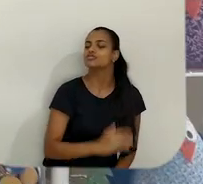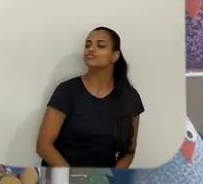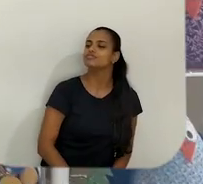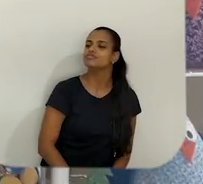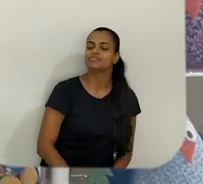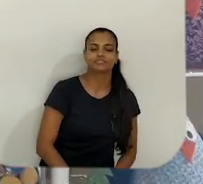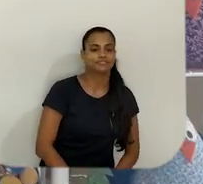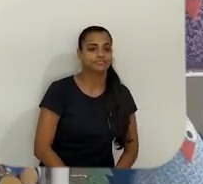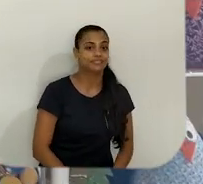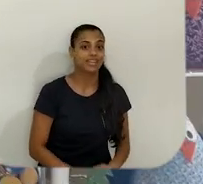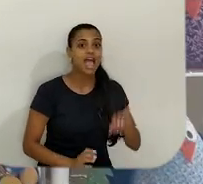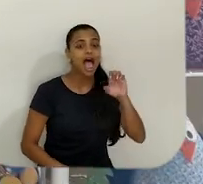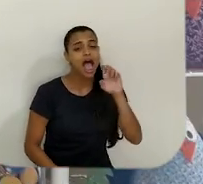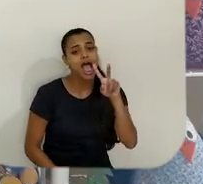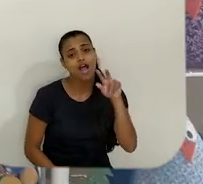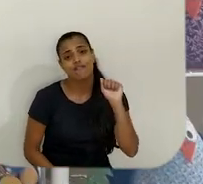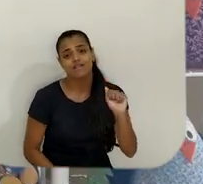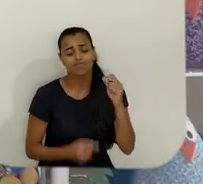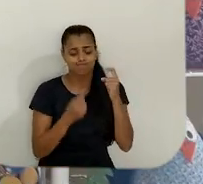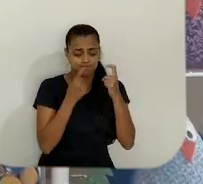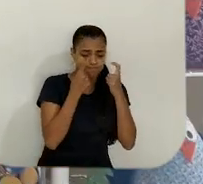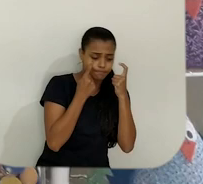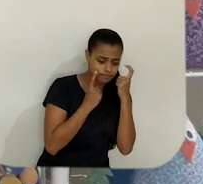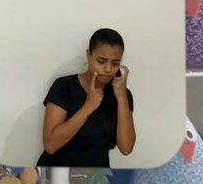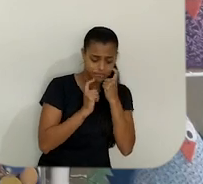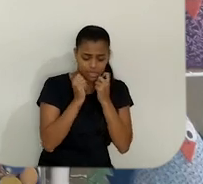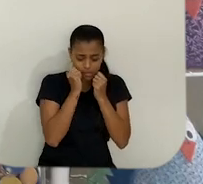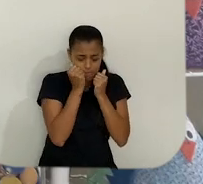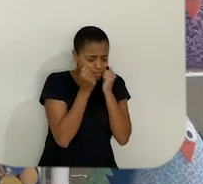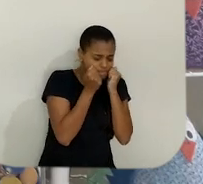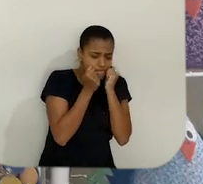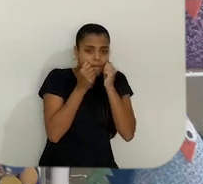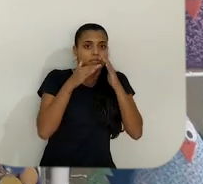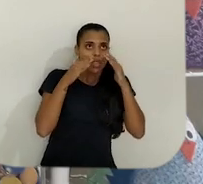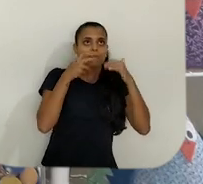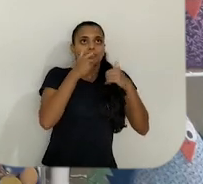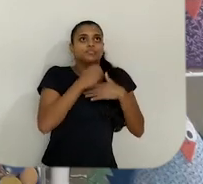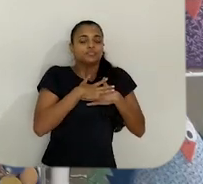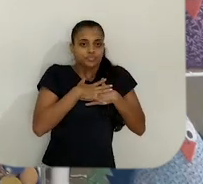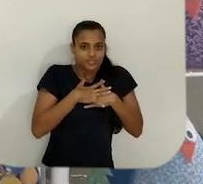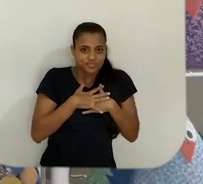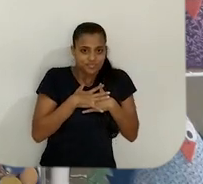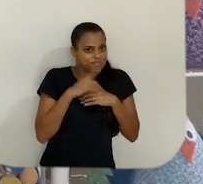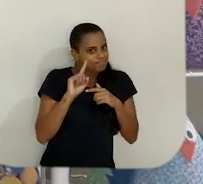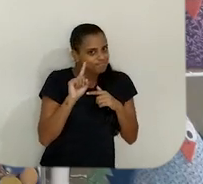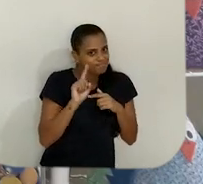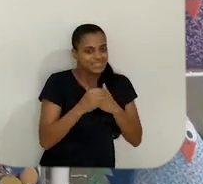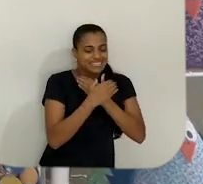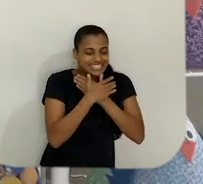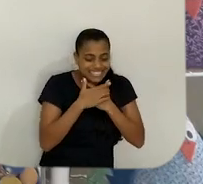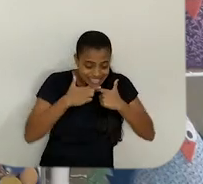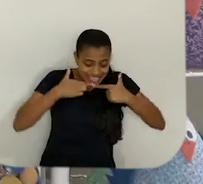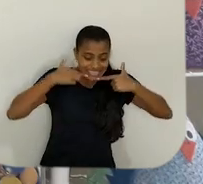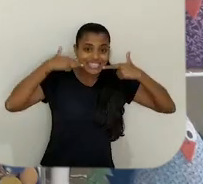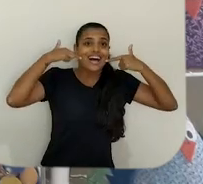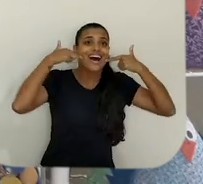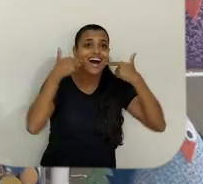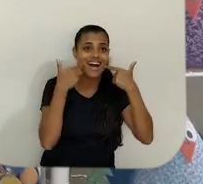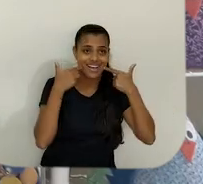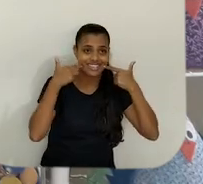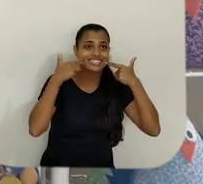a Eva teve vontade de chorar mas não choro sorrio confiante ela acreditou em mu